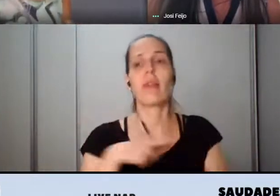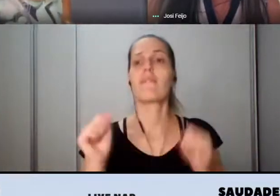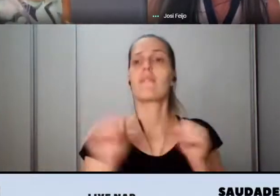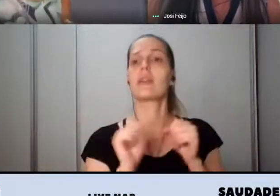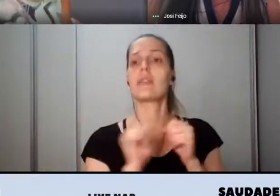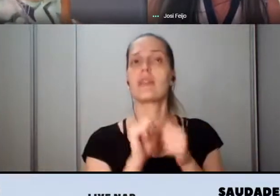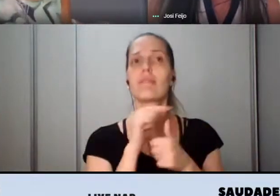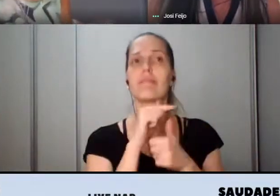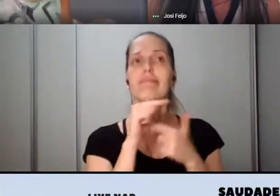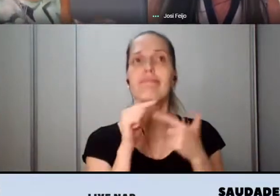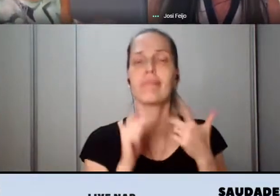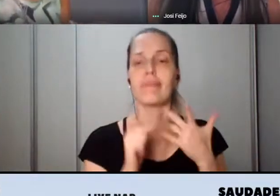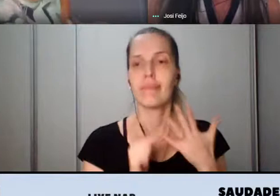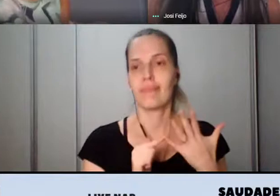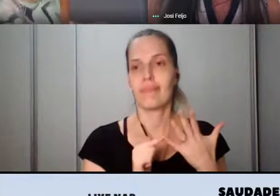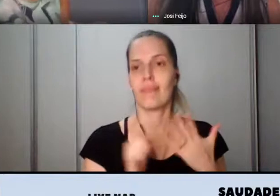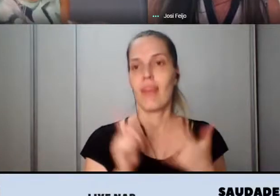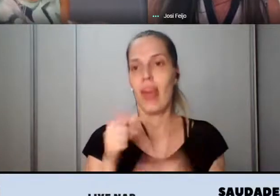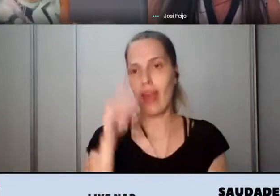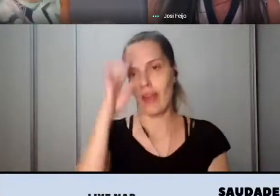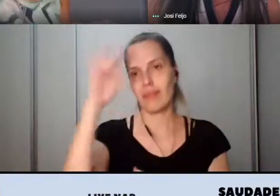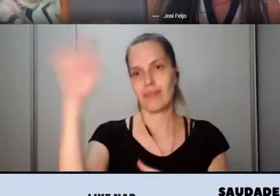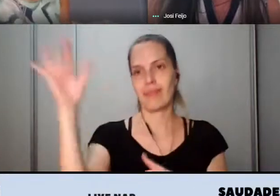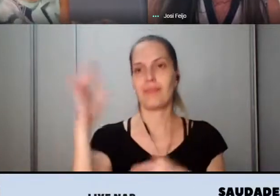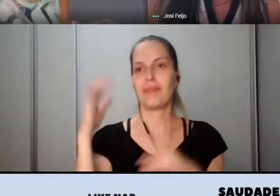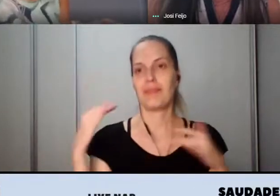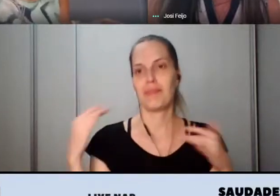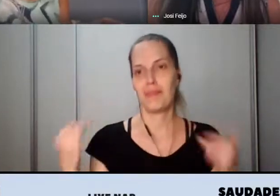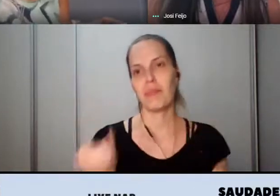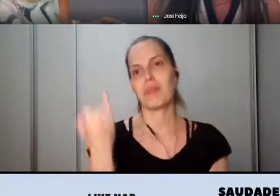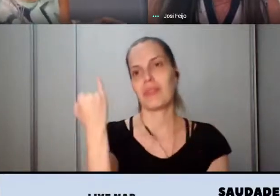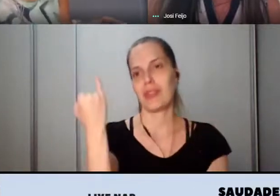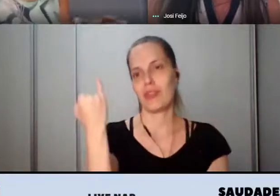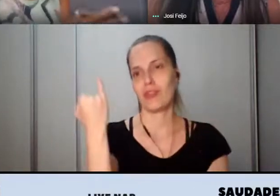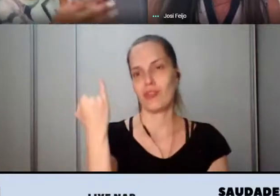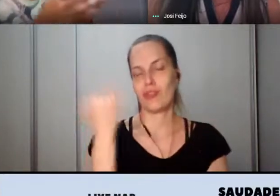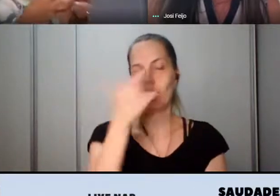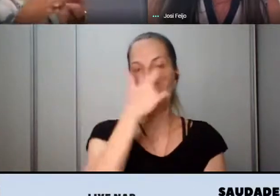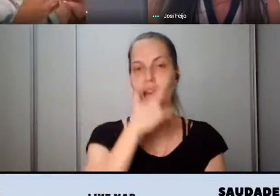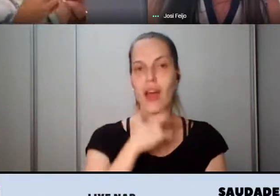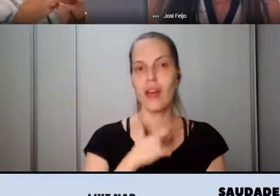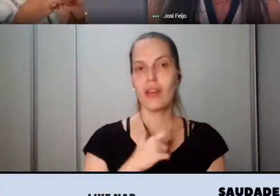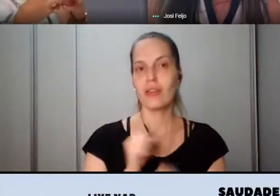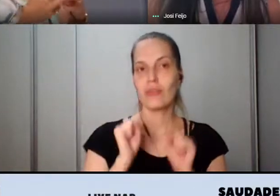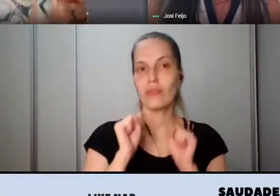Enfim, acho que é uma reflexão importante, assim, que eu acho que pode